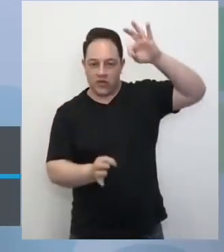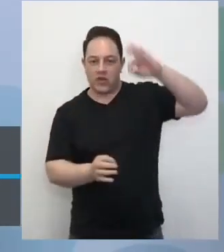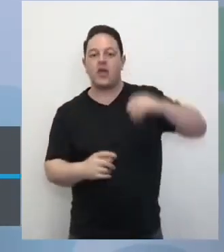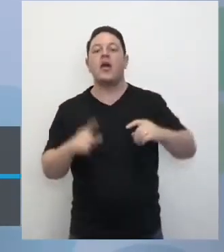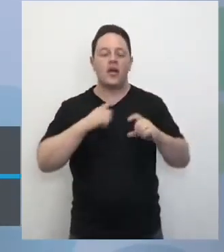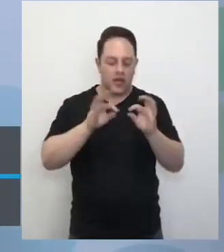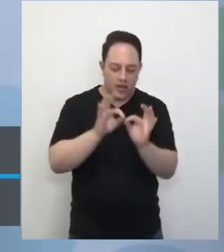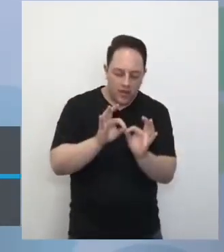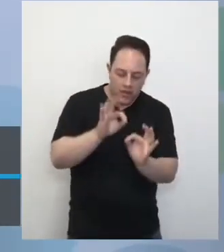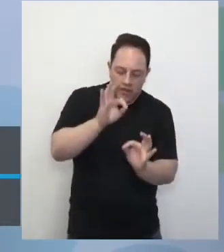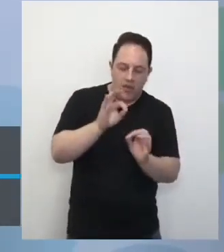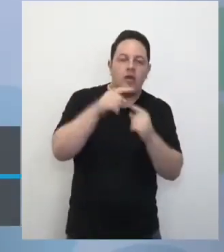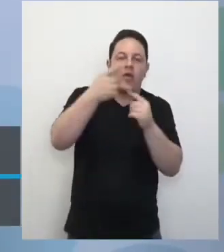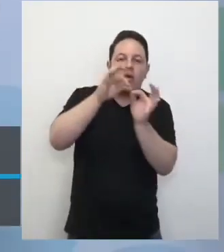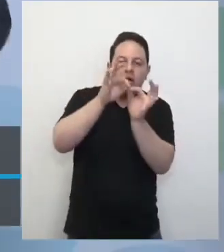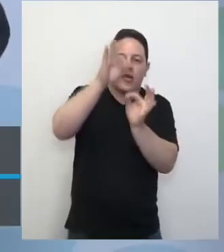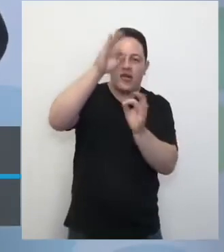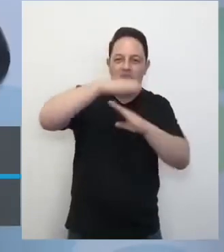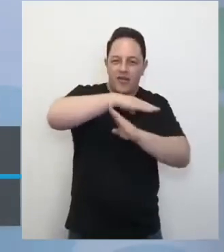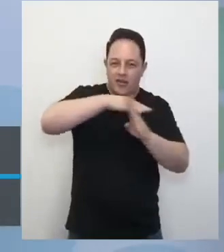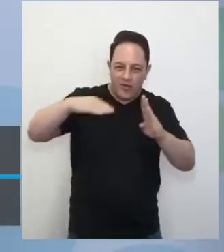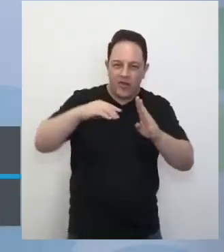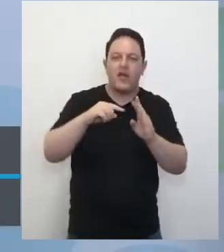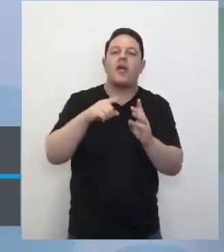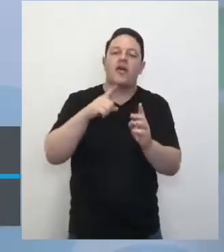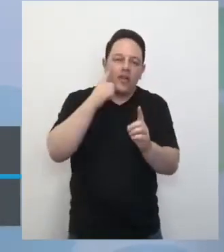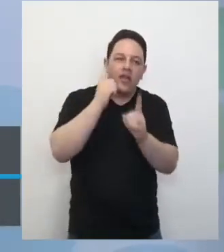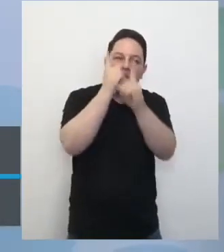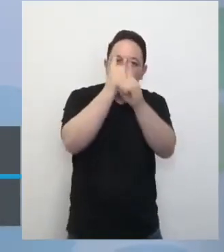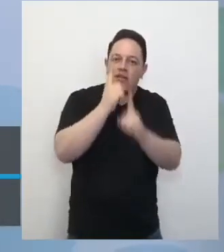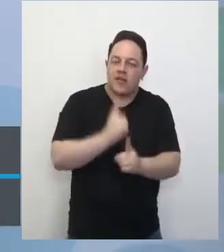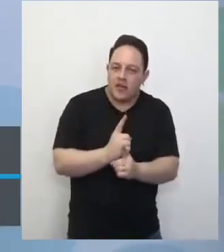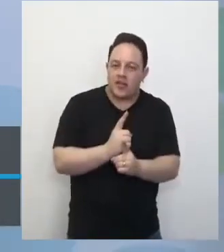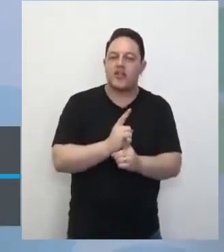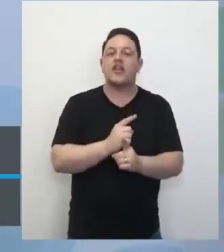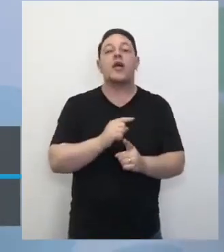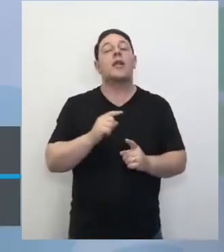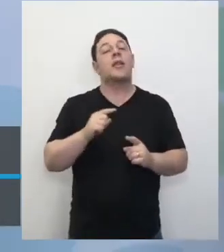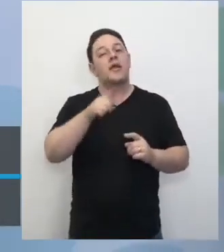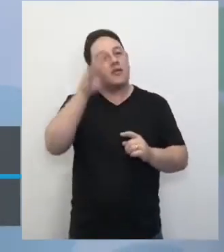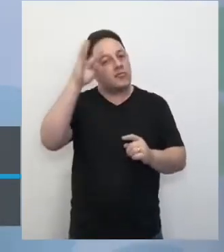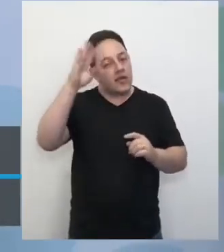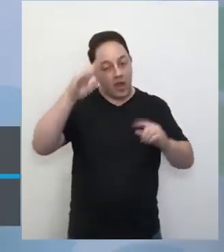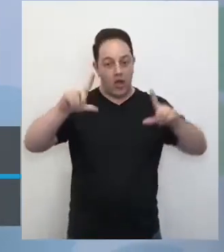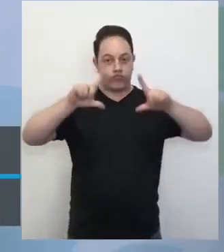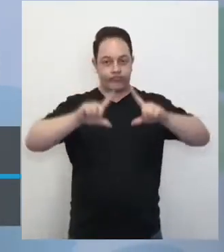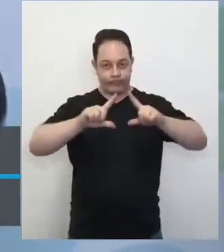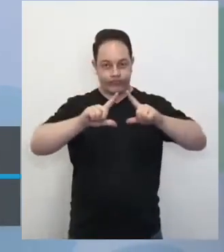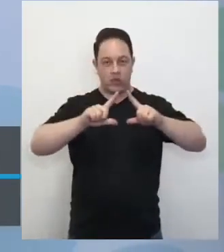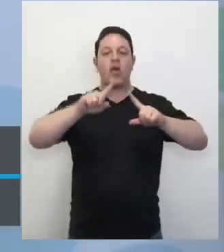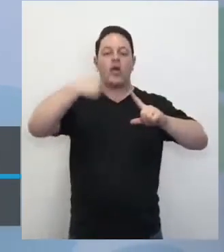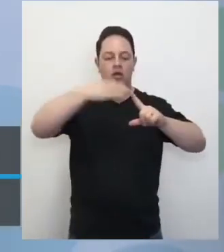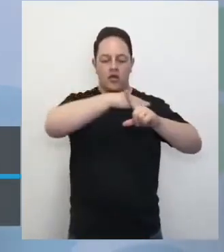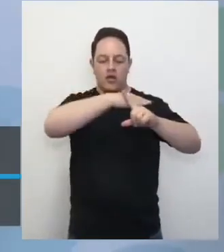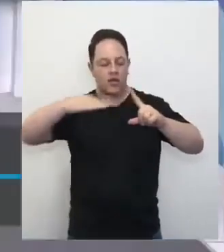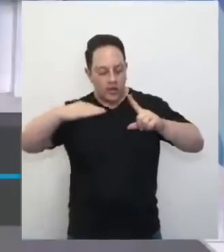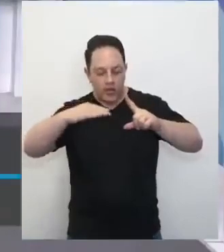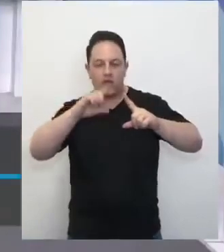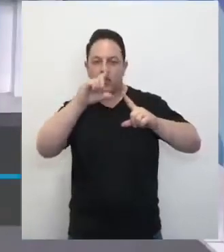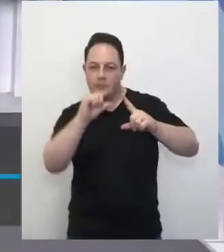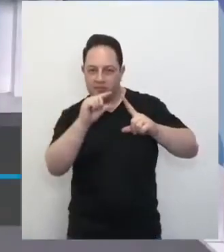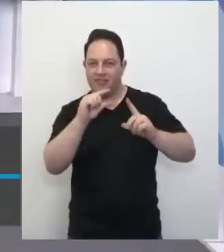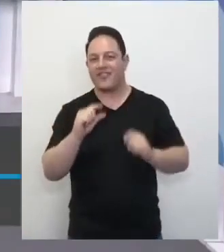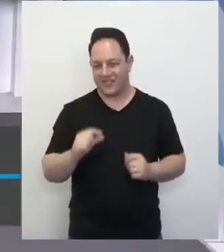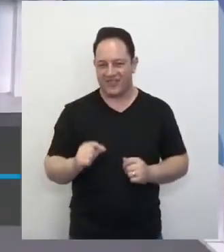e altura dessa pirâmide pequenininha que você fez o corte Então ela só tá pensando um grande e uma pequena que foi o corte Tá bom